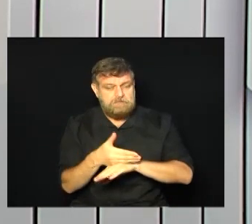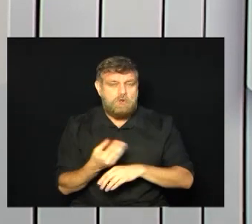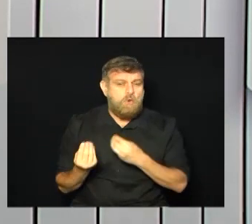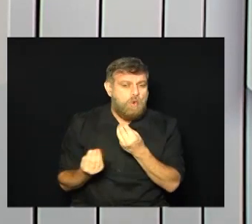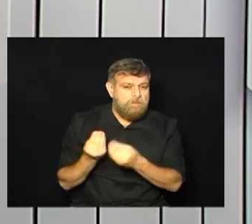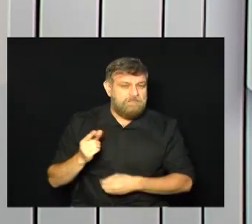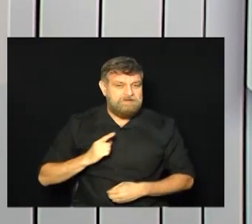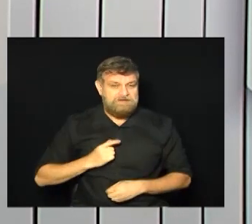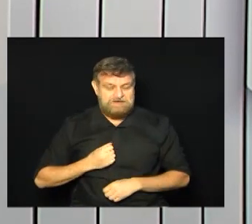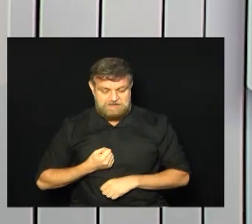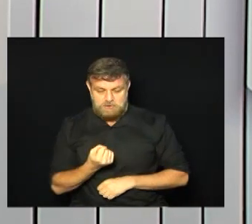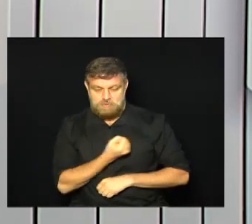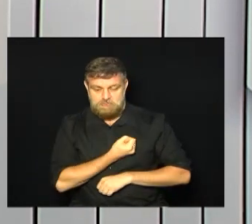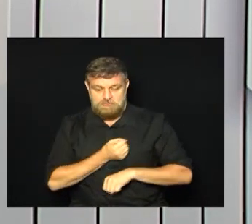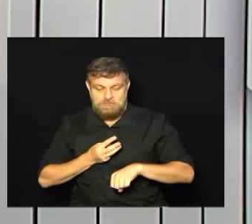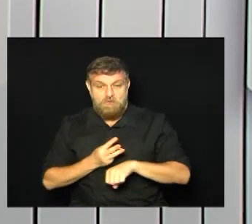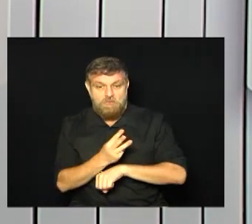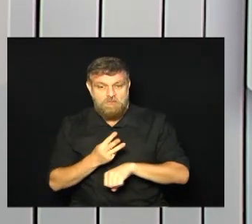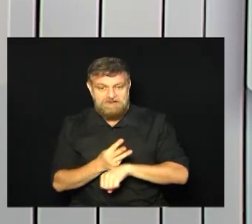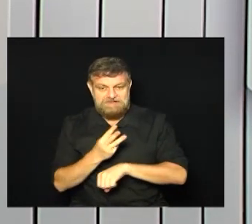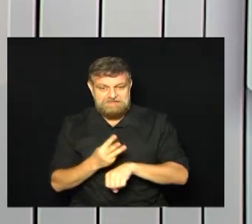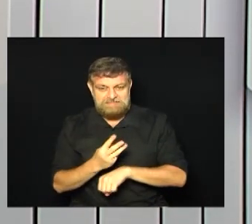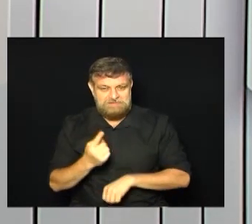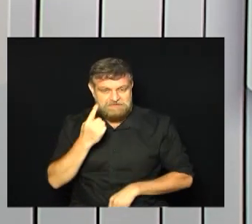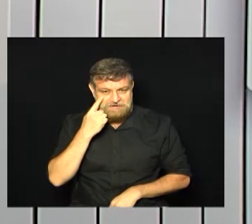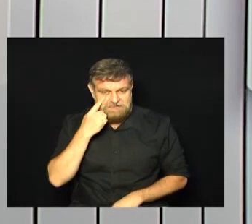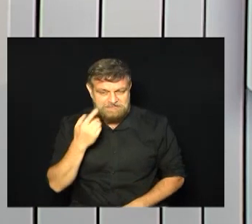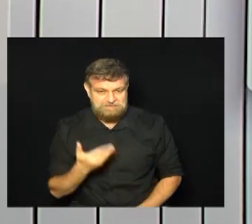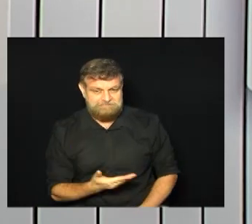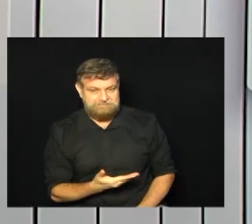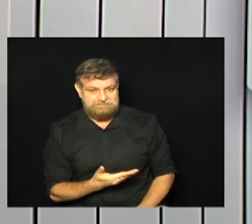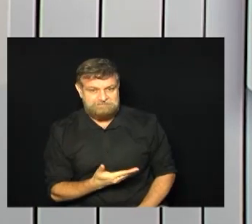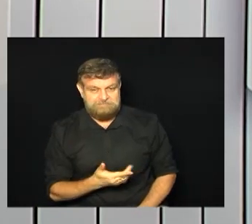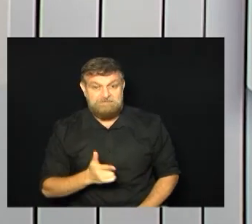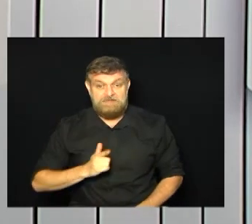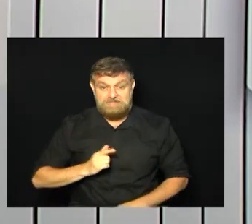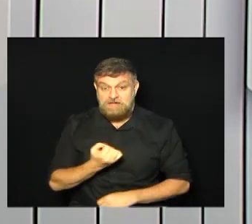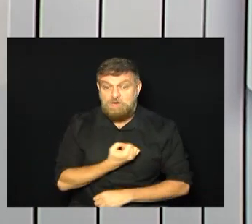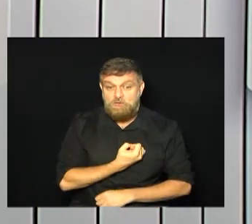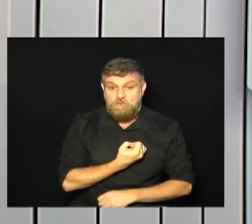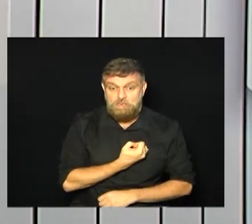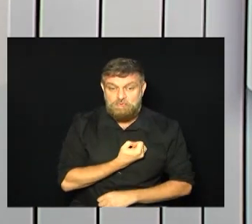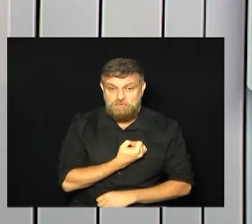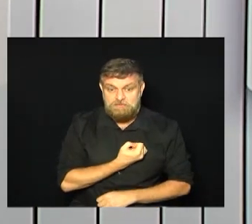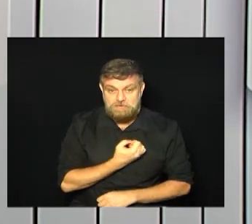sua mensagem para o número do nosso WhatsApp, que está aqui embaixo da sua tela. 19 é o nosso